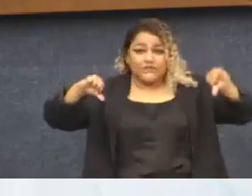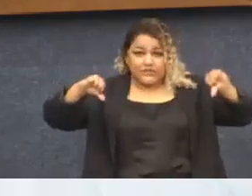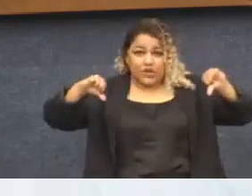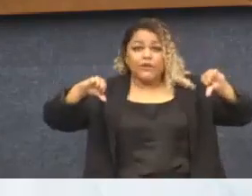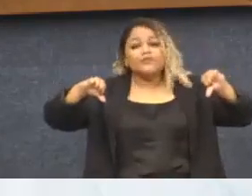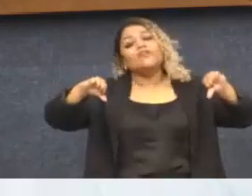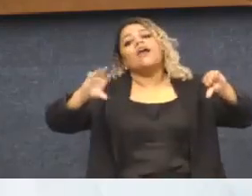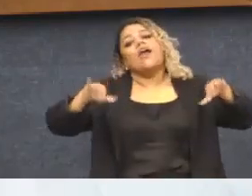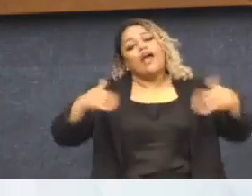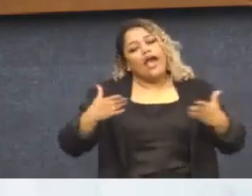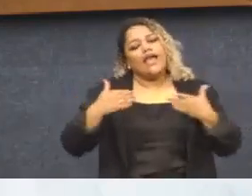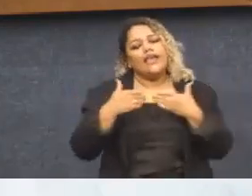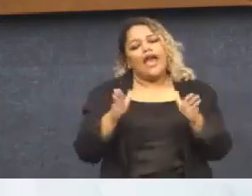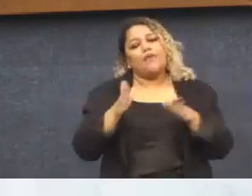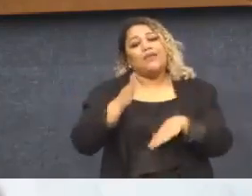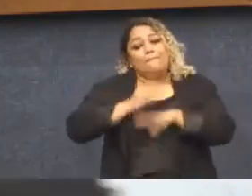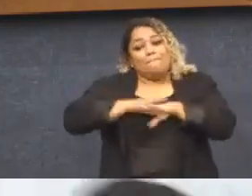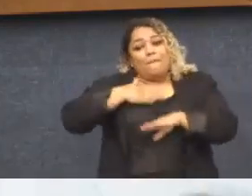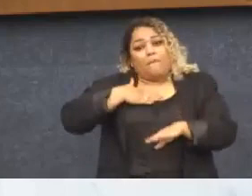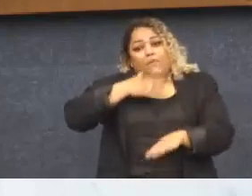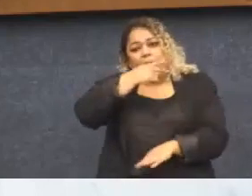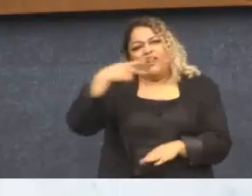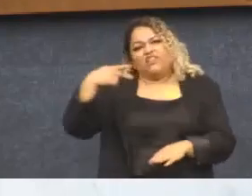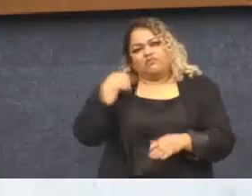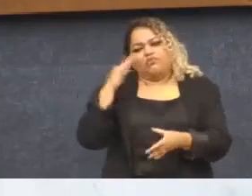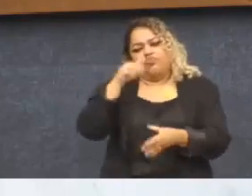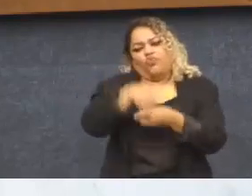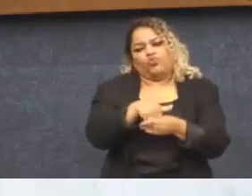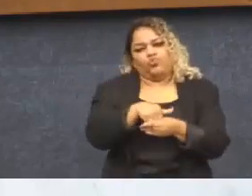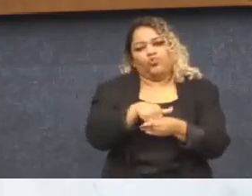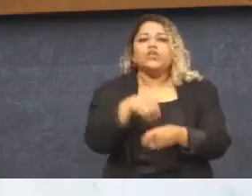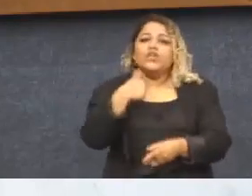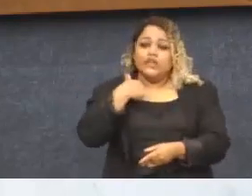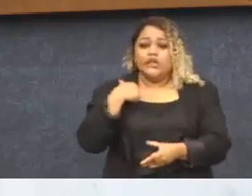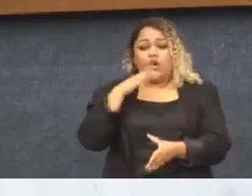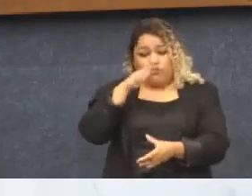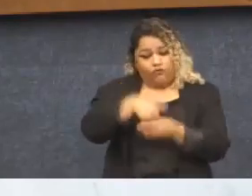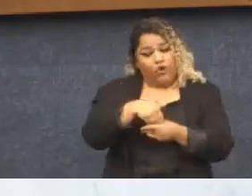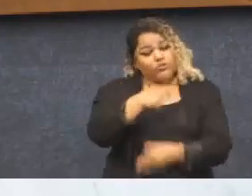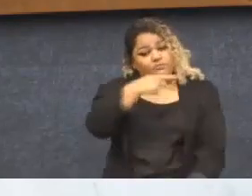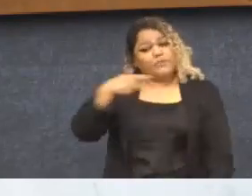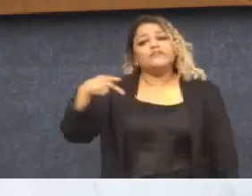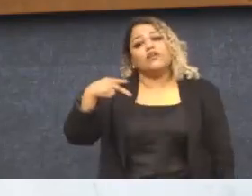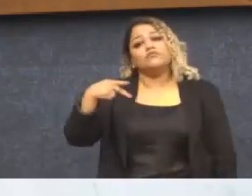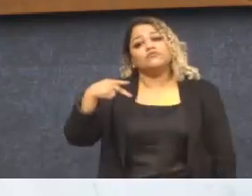quando dá 19 a 19, aí abre para que eu tenha que votar. E aí é o voto do presidente.